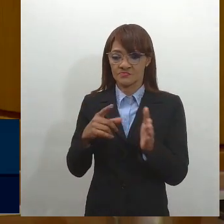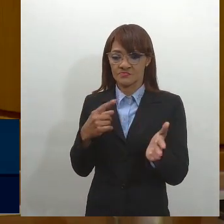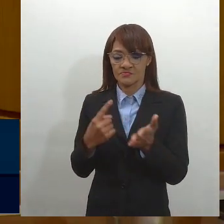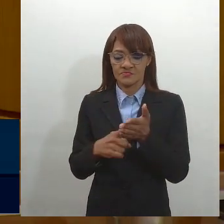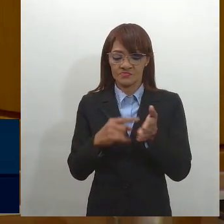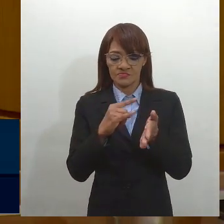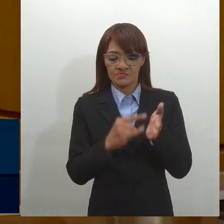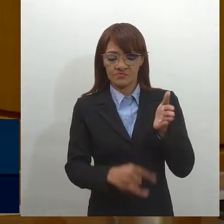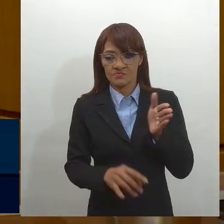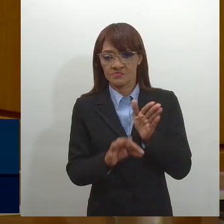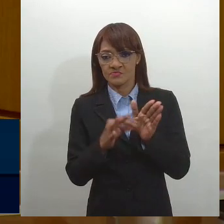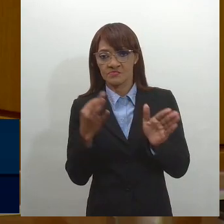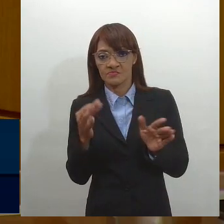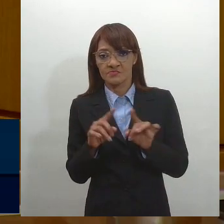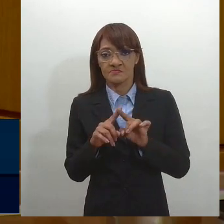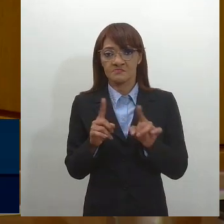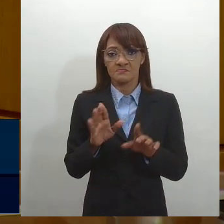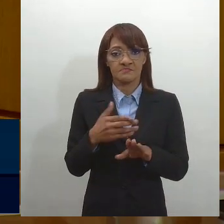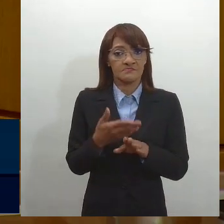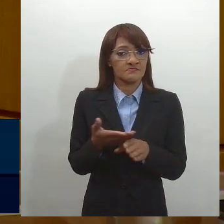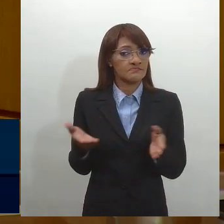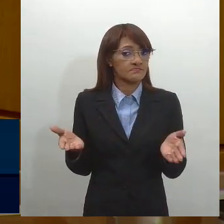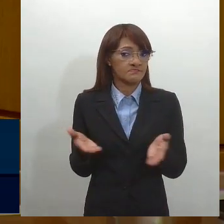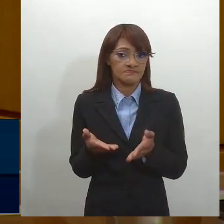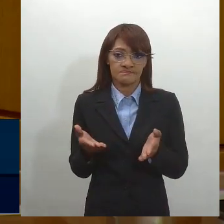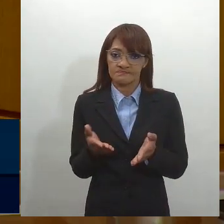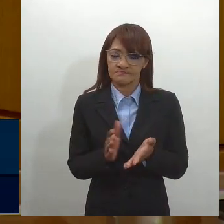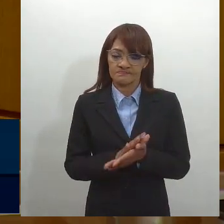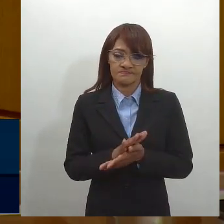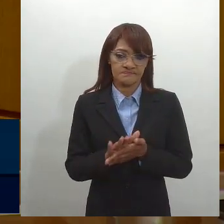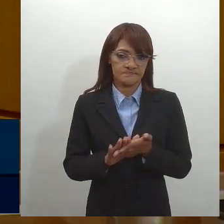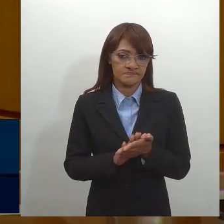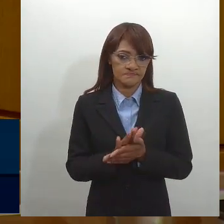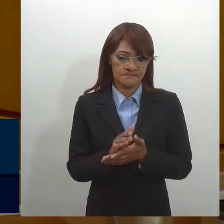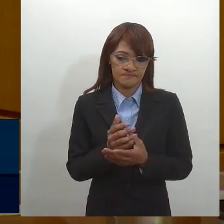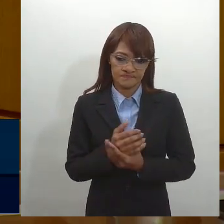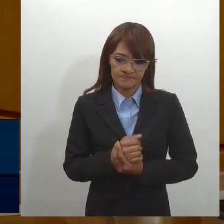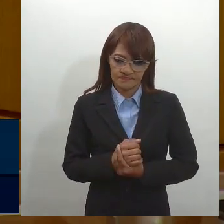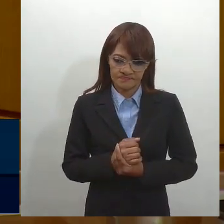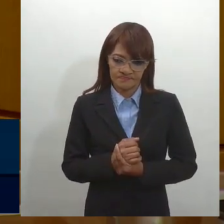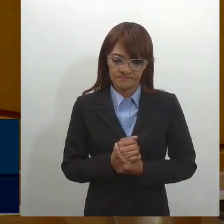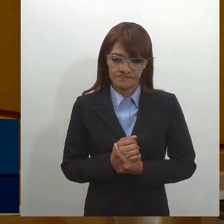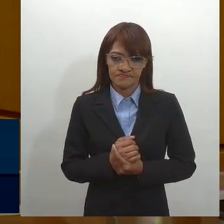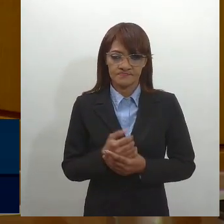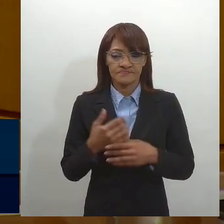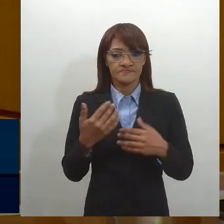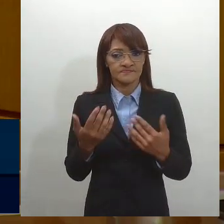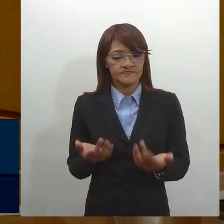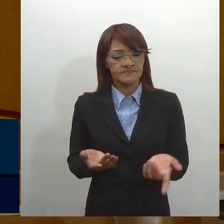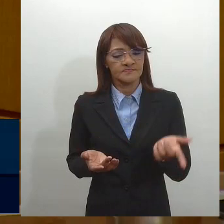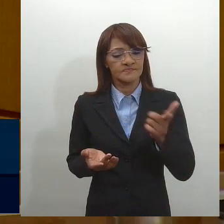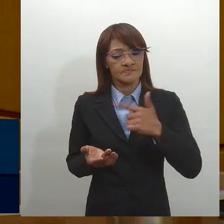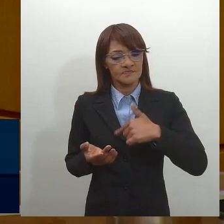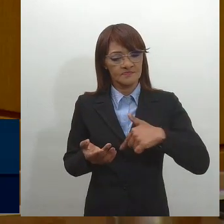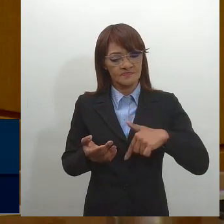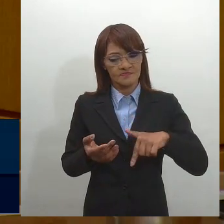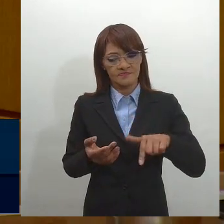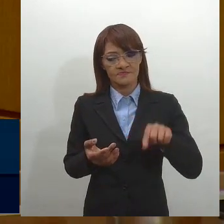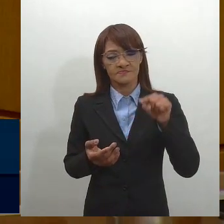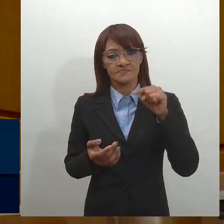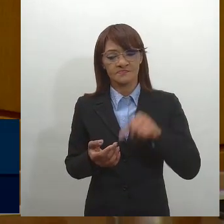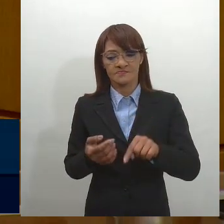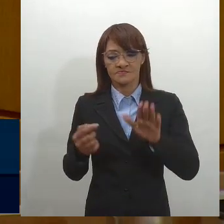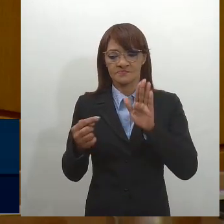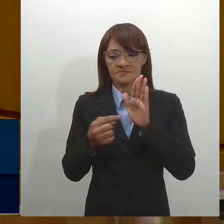agora pouco foi feito. Então, deixo aqui mais uma vez nessa denúncia, né, desses músicos